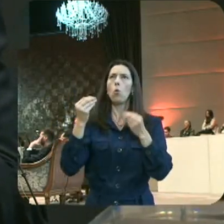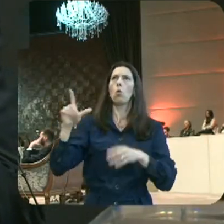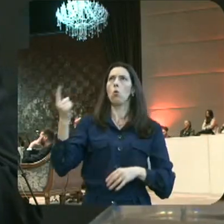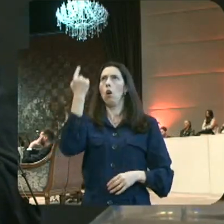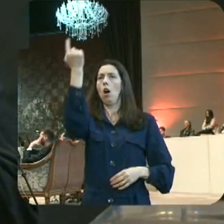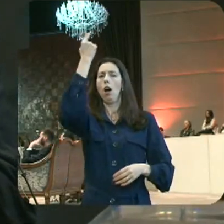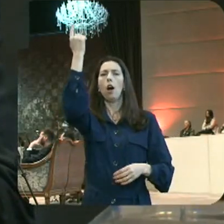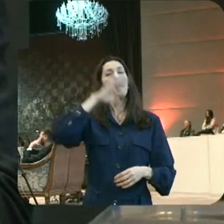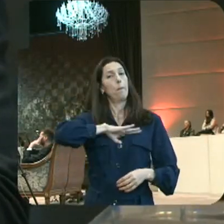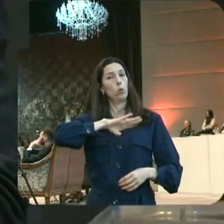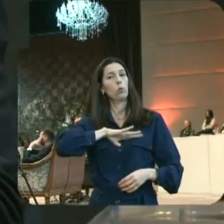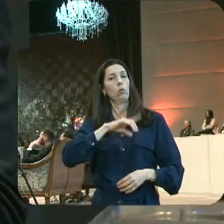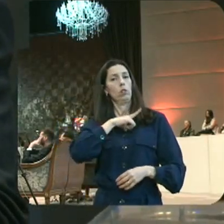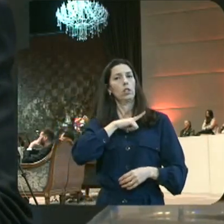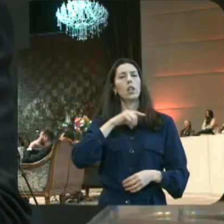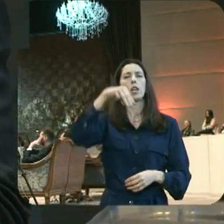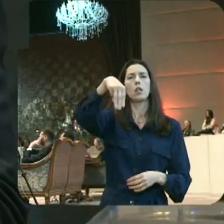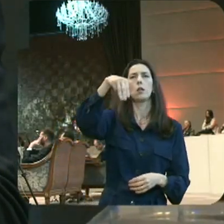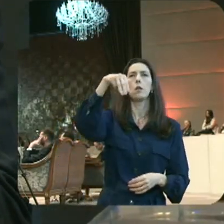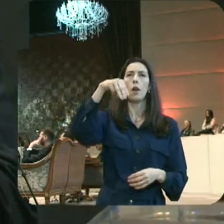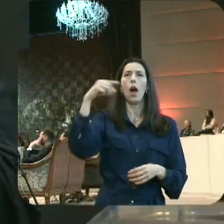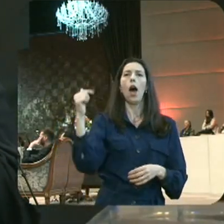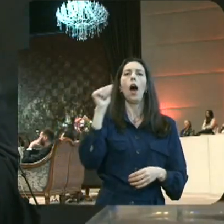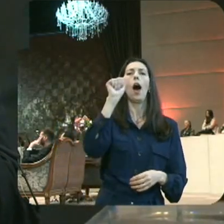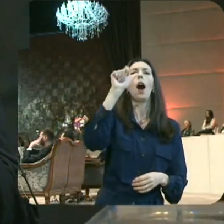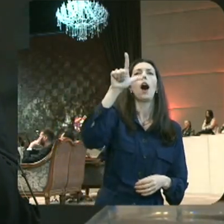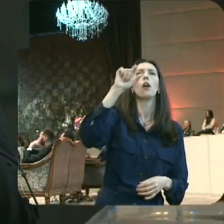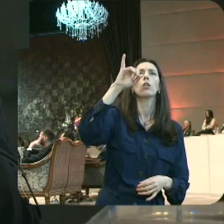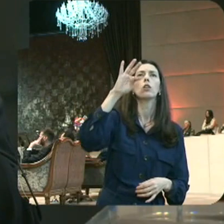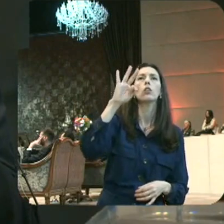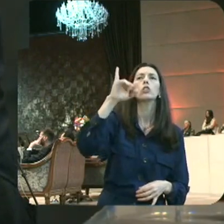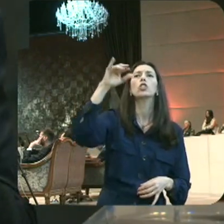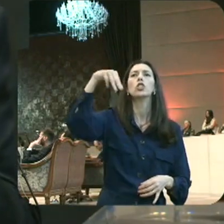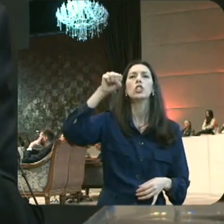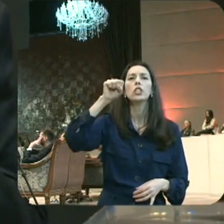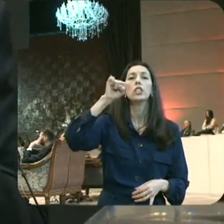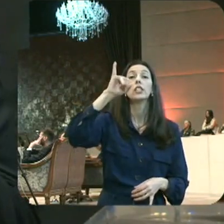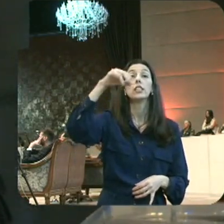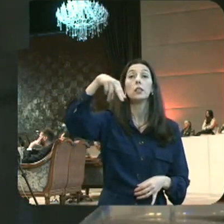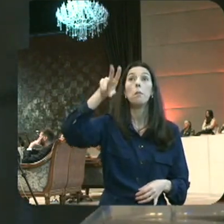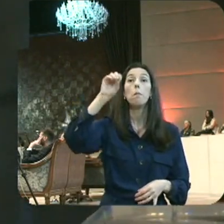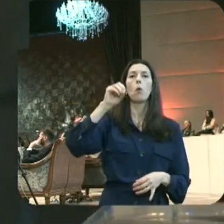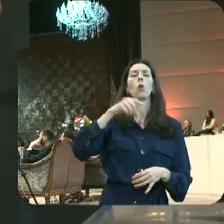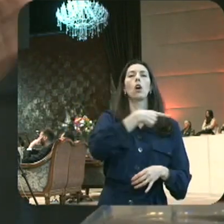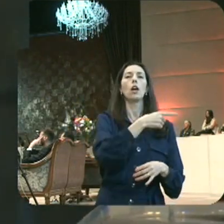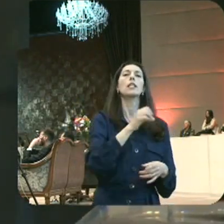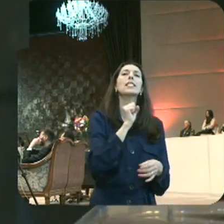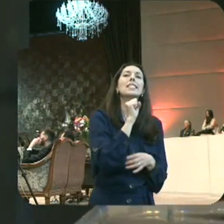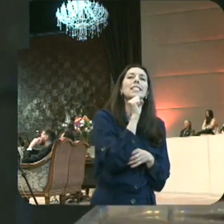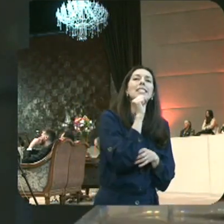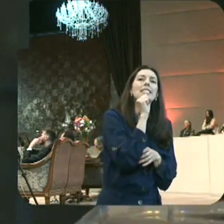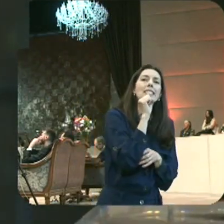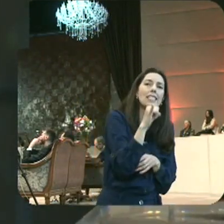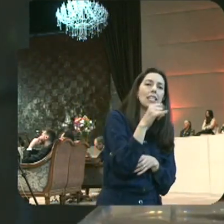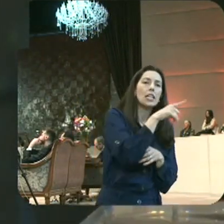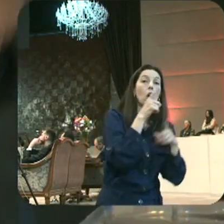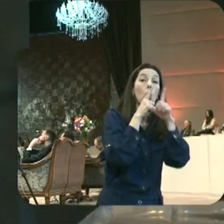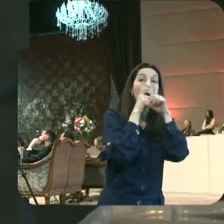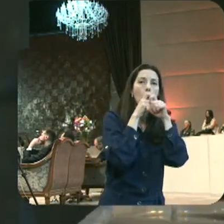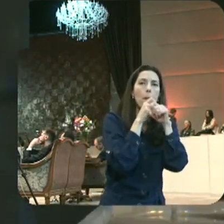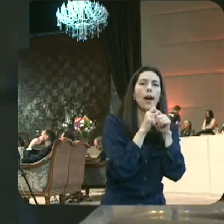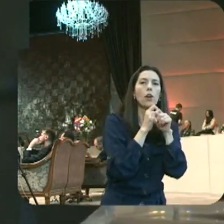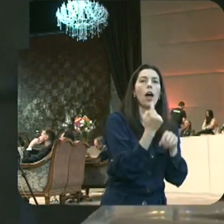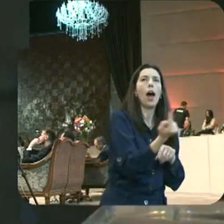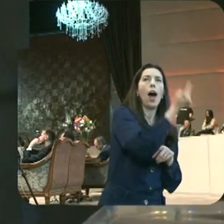de tudo. Na língua hebraica não tem superlativo, ele fala alto, alto, alto. Então, se ele falou 3 vezes alto, então